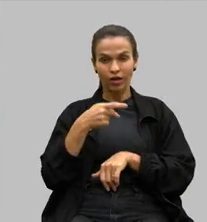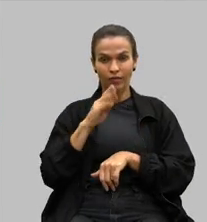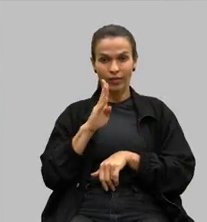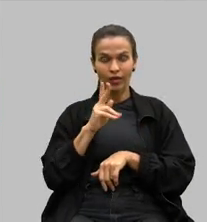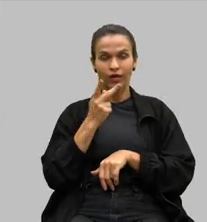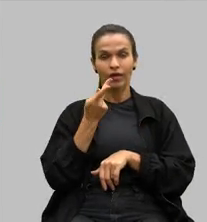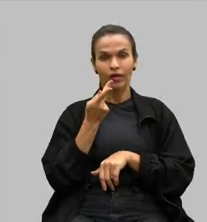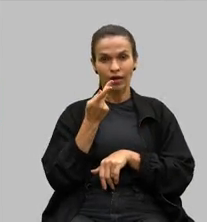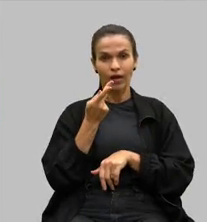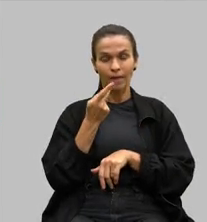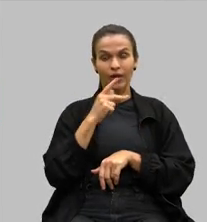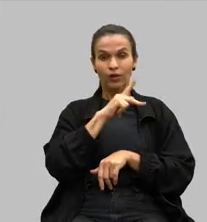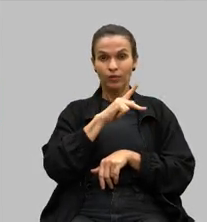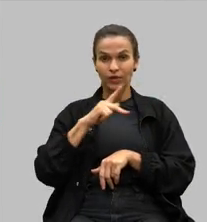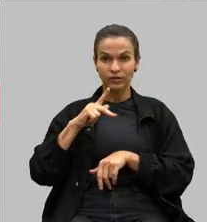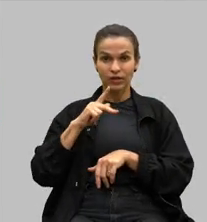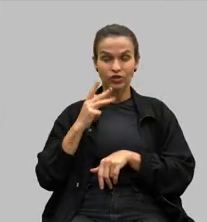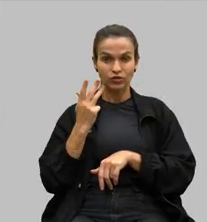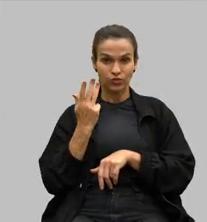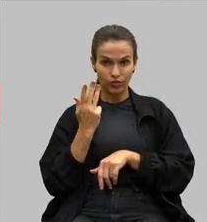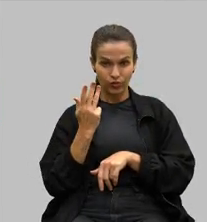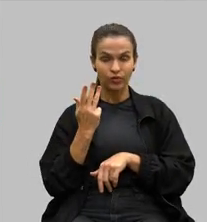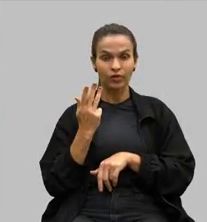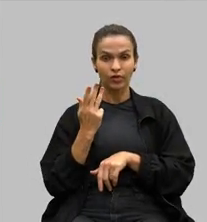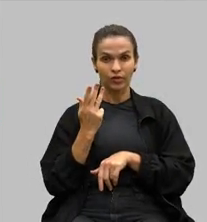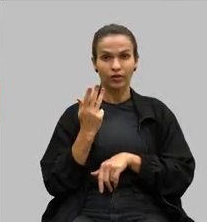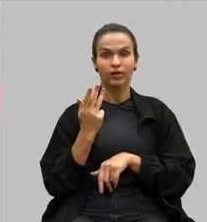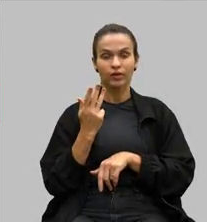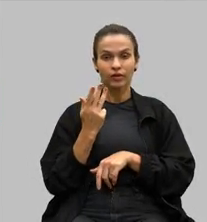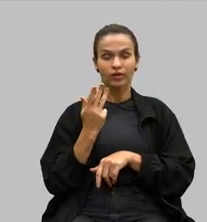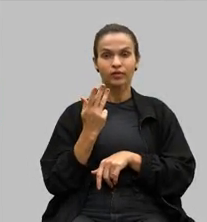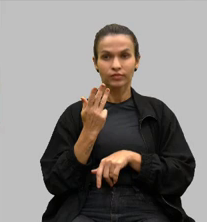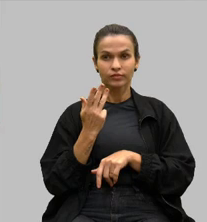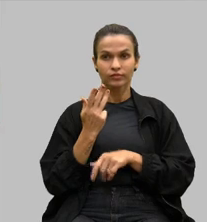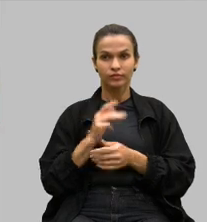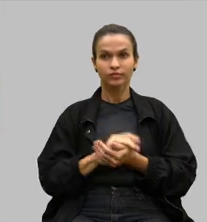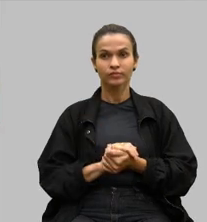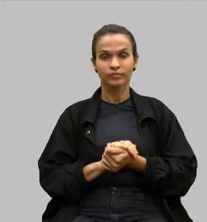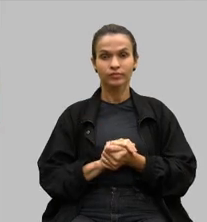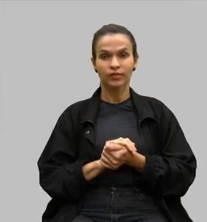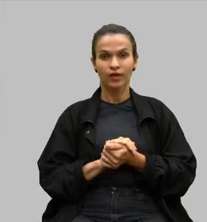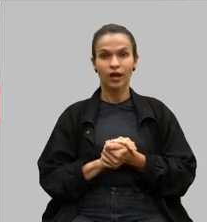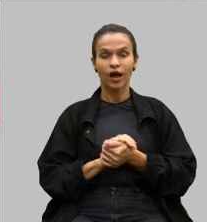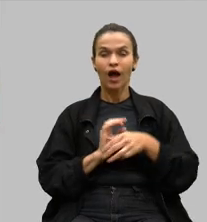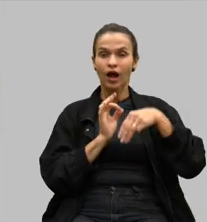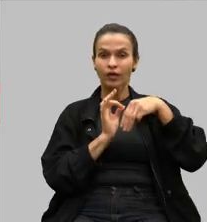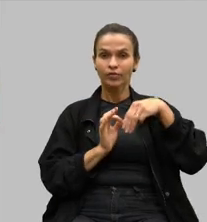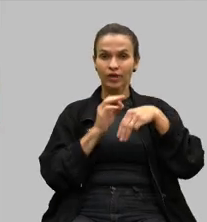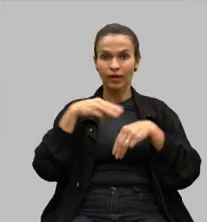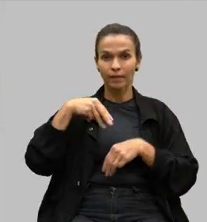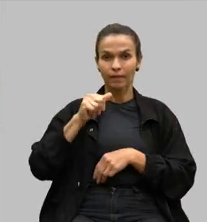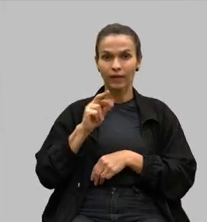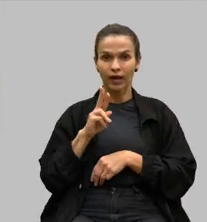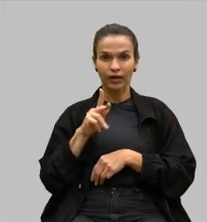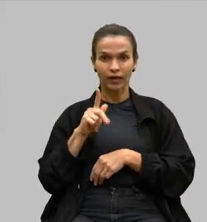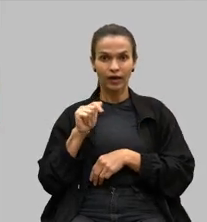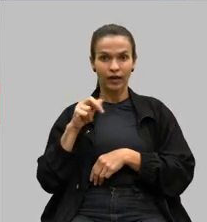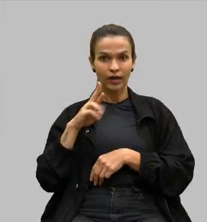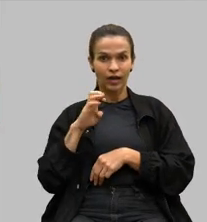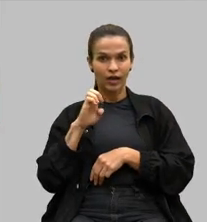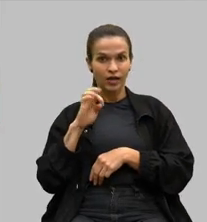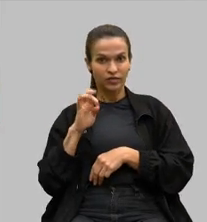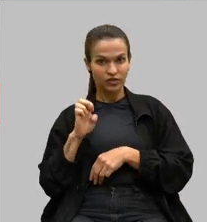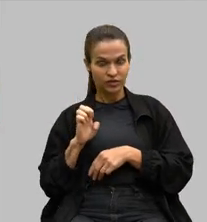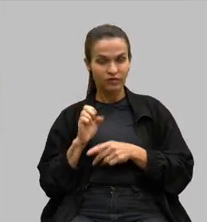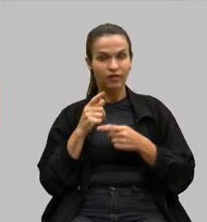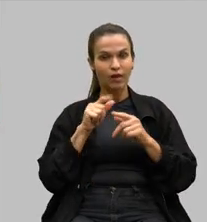pelo presidente Lula eh realmente e a min Margarete Menezes vai mudar muito eh a relação